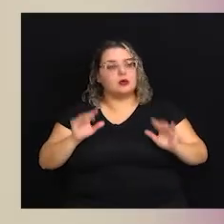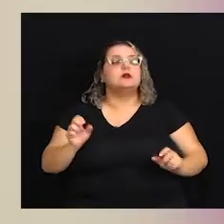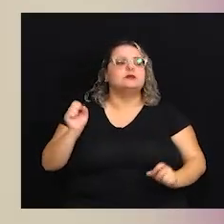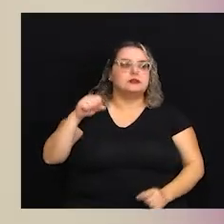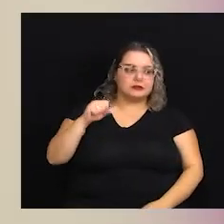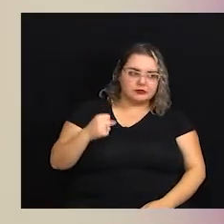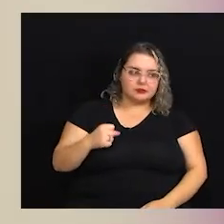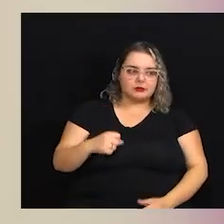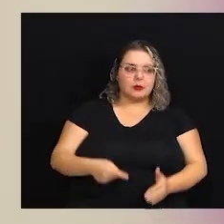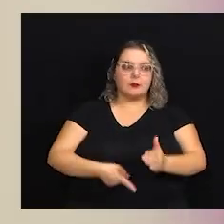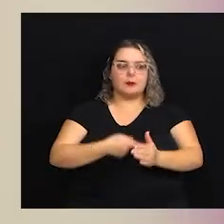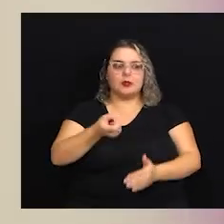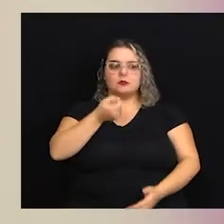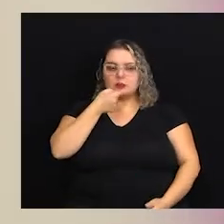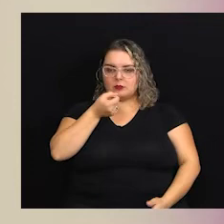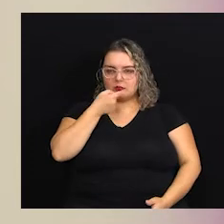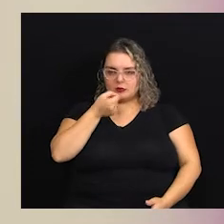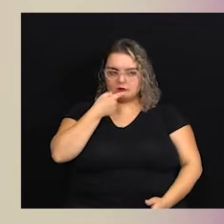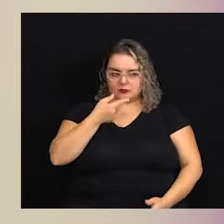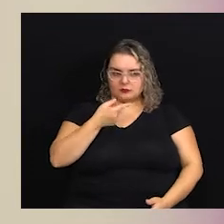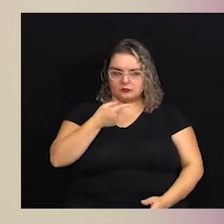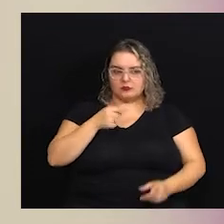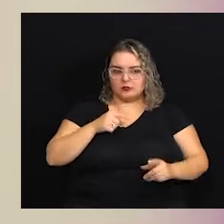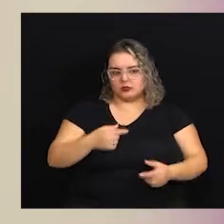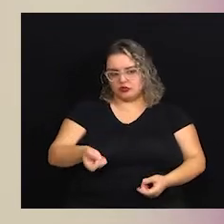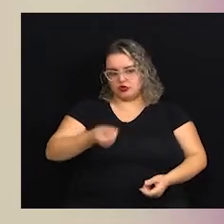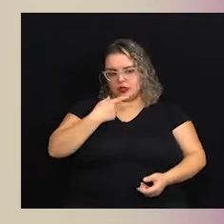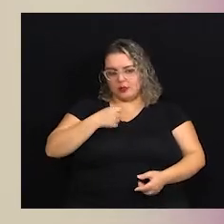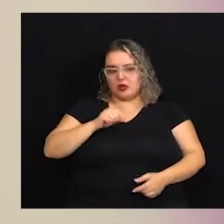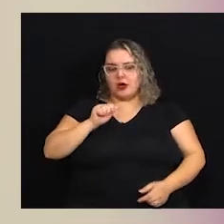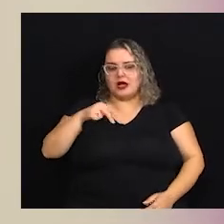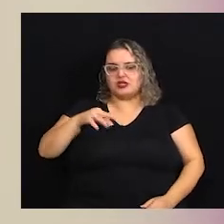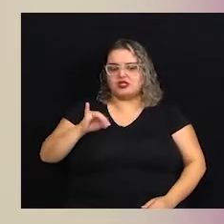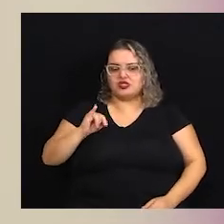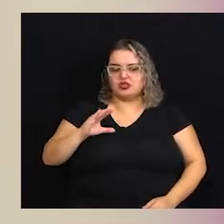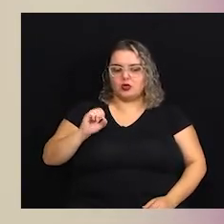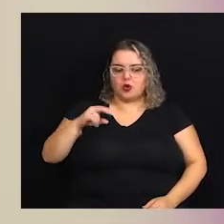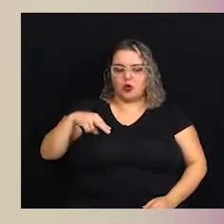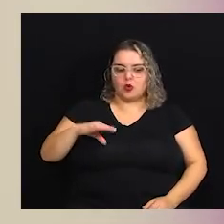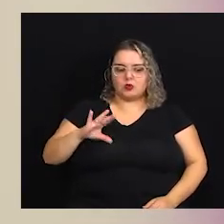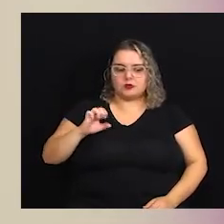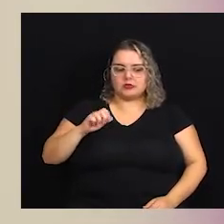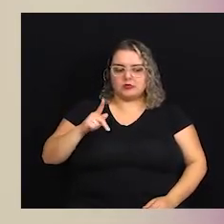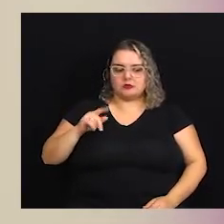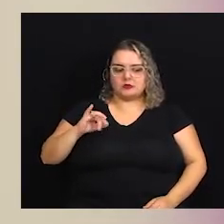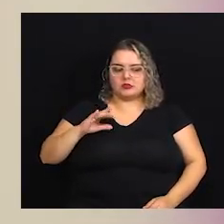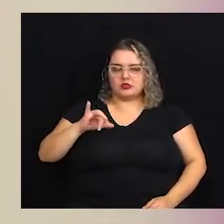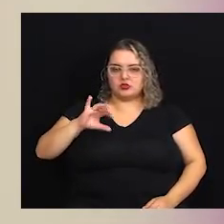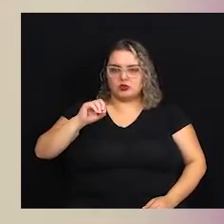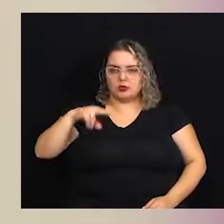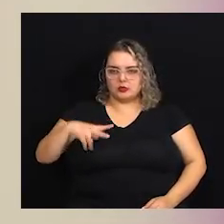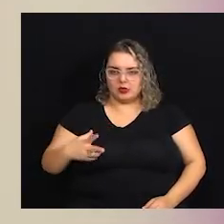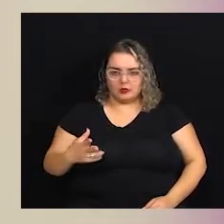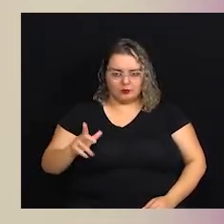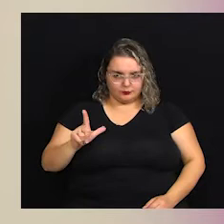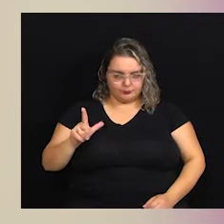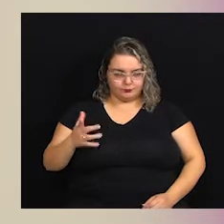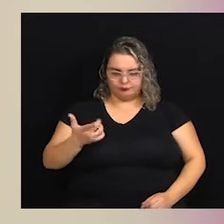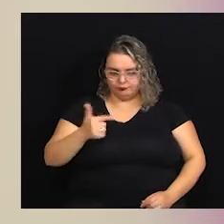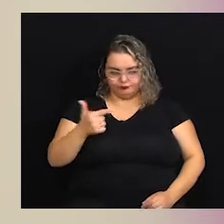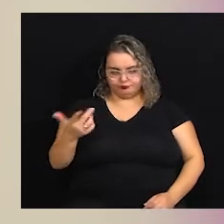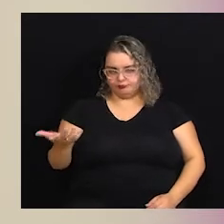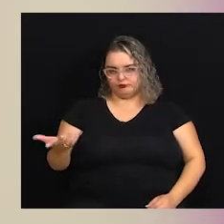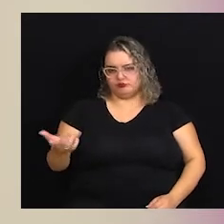Sim, Vivi. Primeiro, quem toma anticoncepcional não tem essa referência, tá? porque não tem, assim, saber.